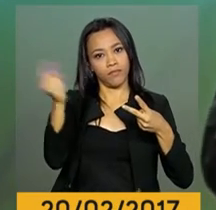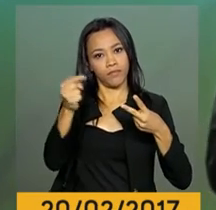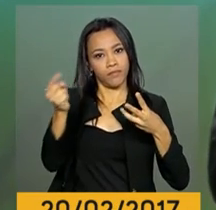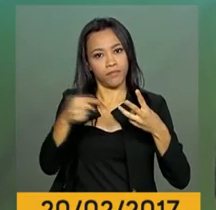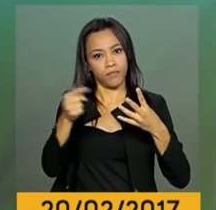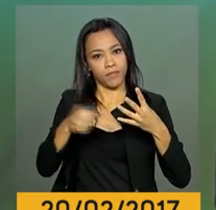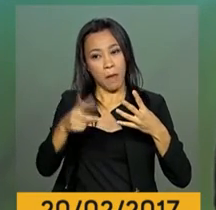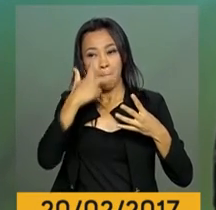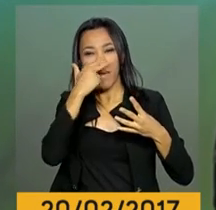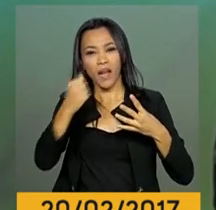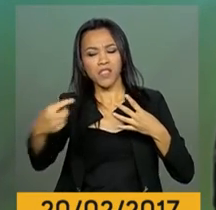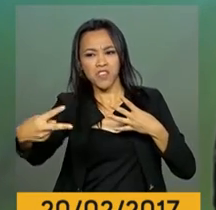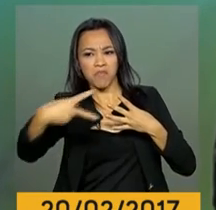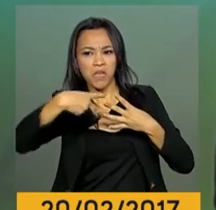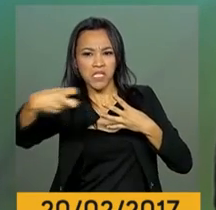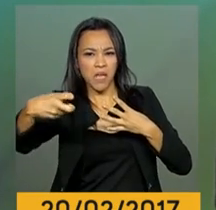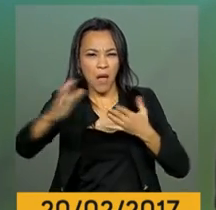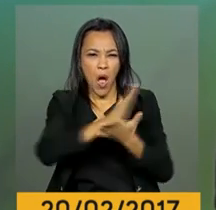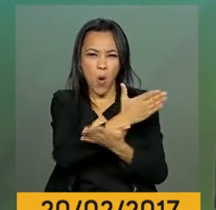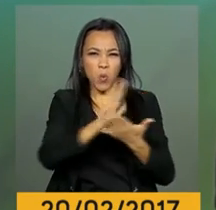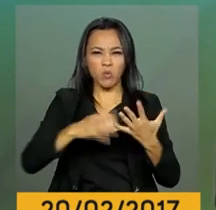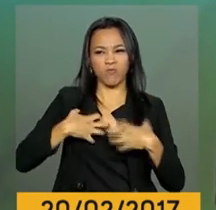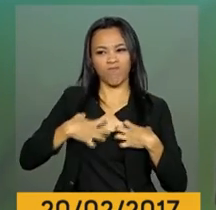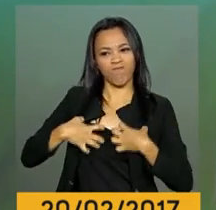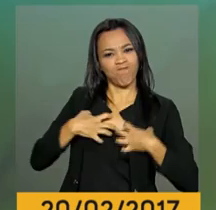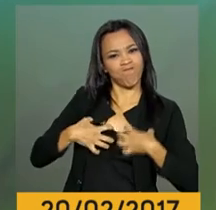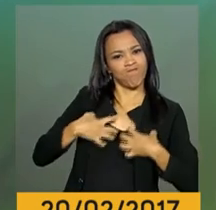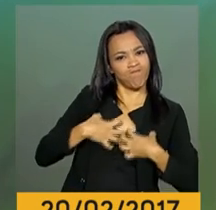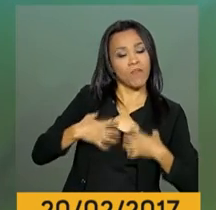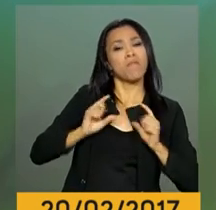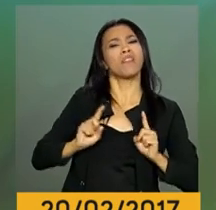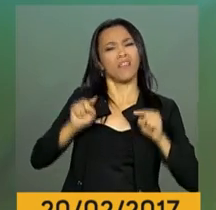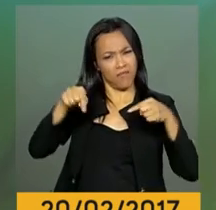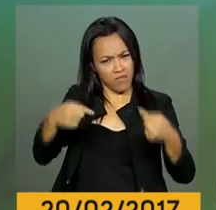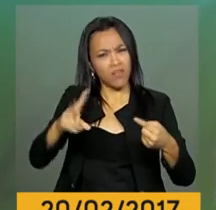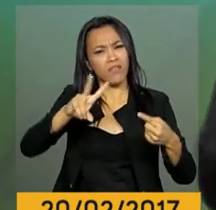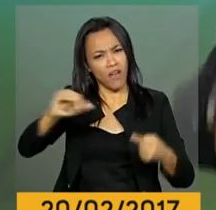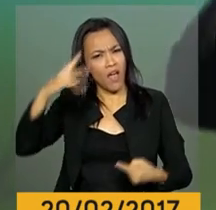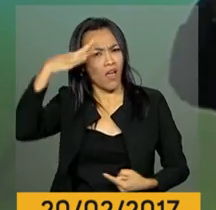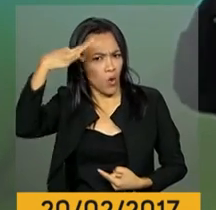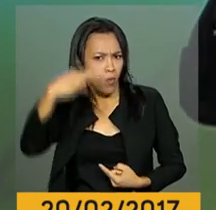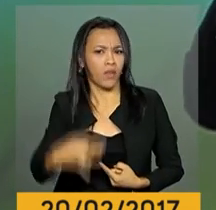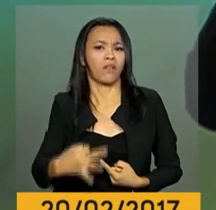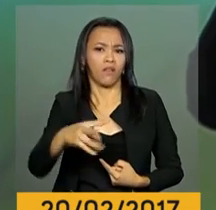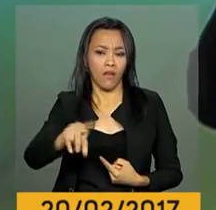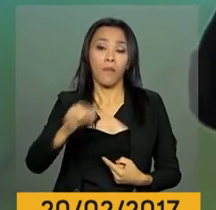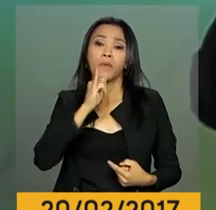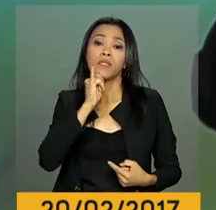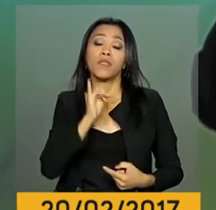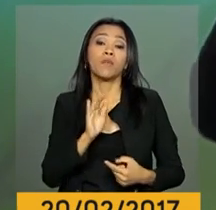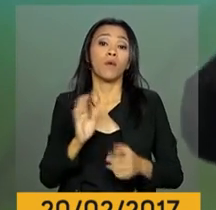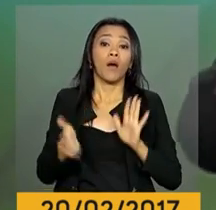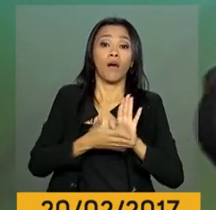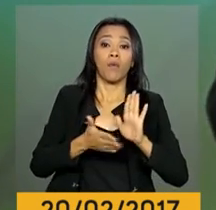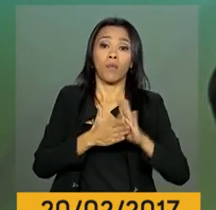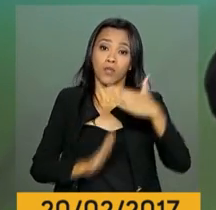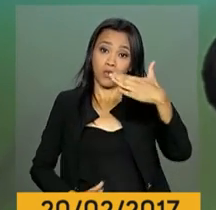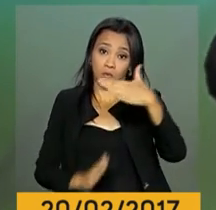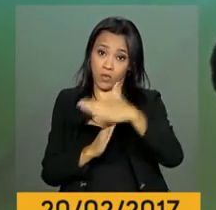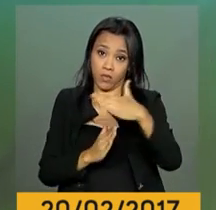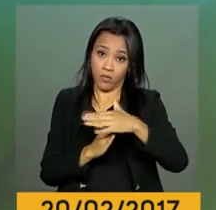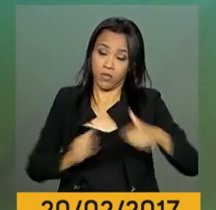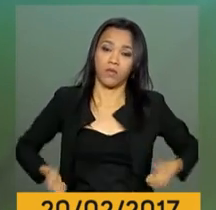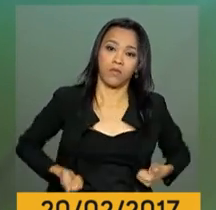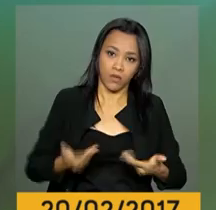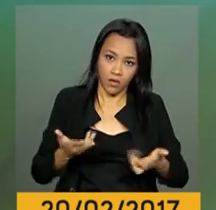aparentemente de pouca compreensão no primeiro momento, mas que ao depois serão compreendidas. A questão do teto dos gastos, e vejam bem, eu digo com frequência,